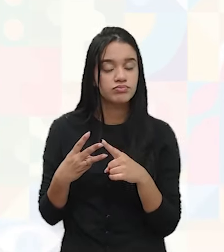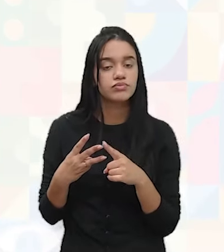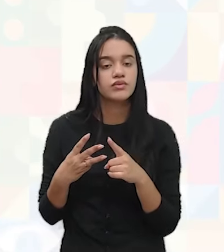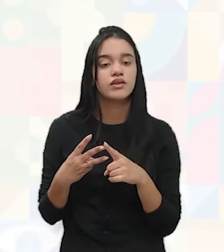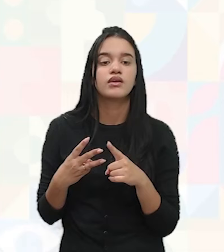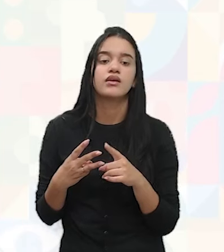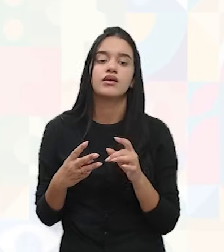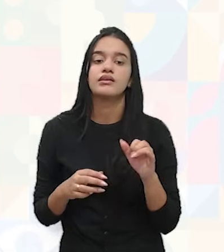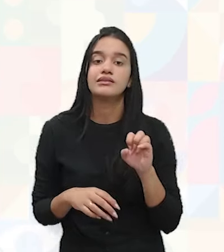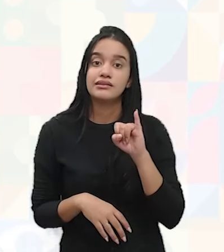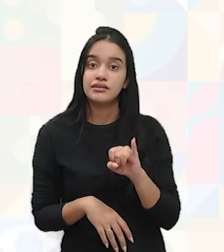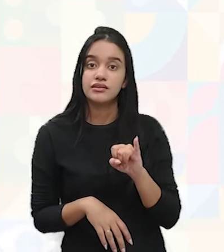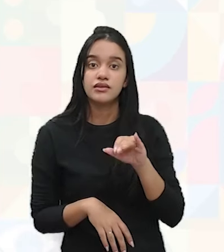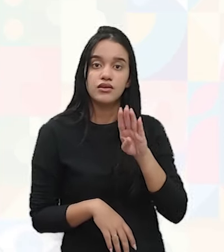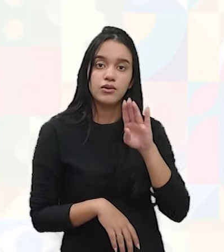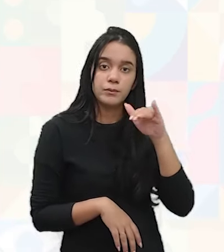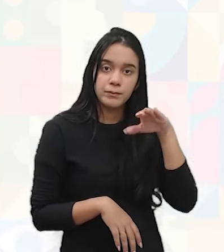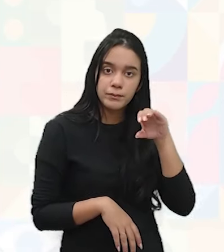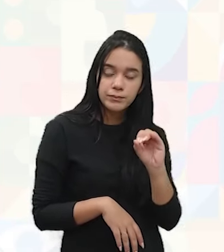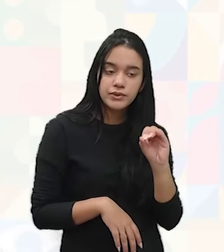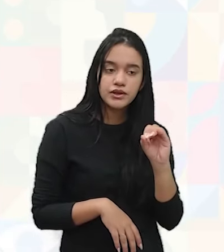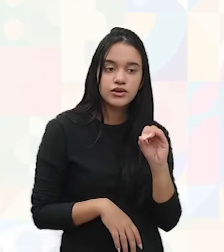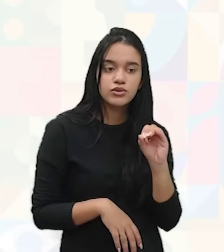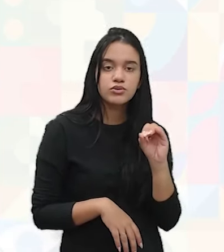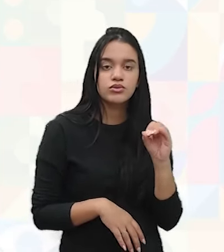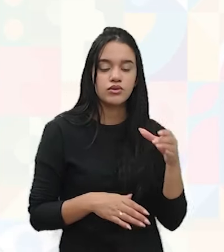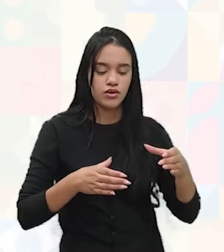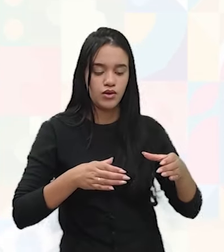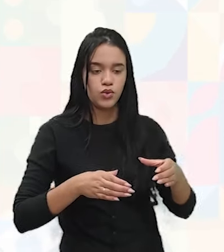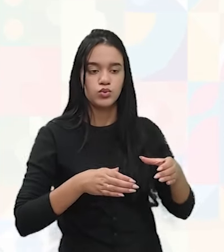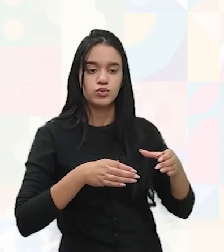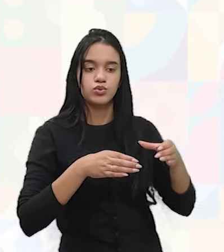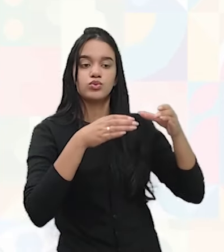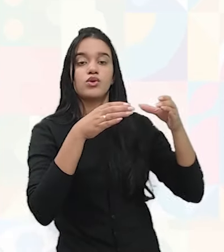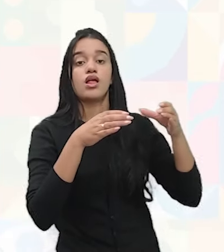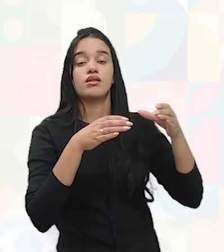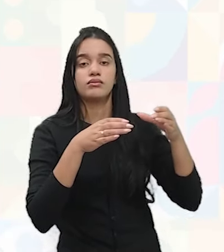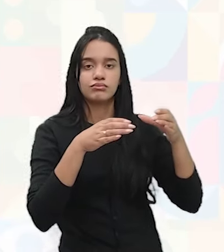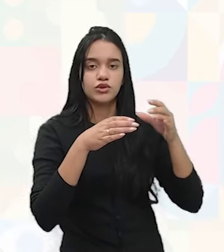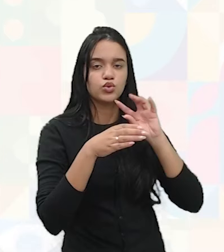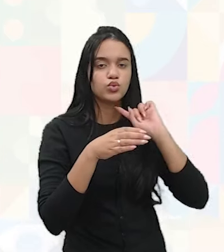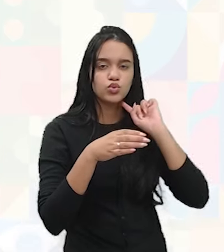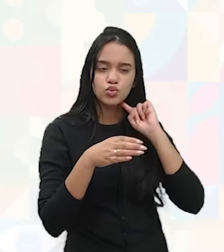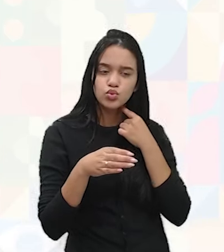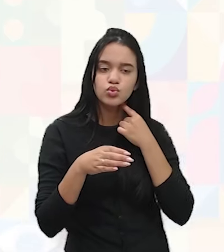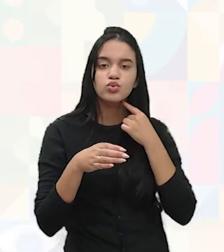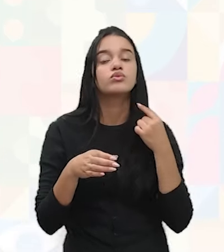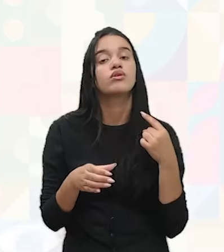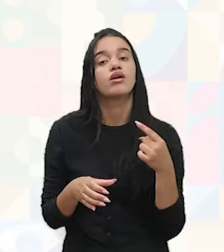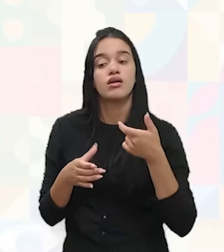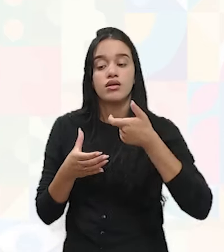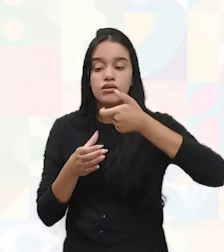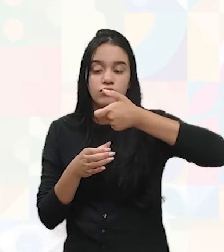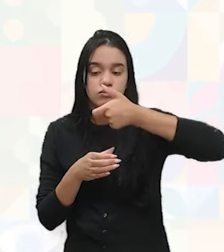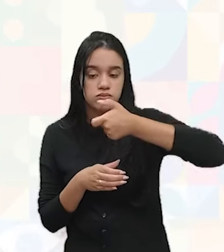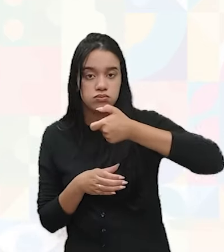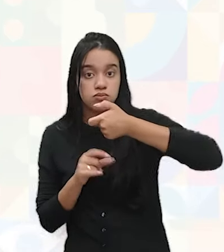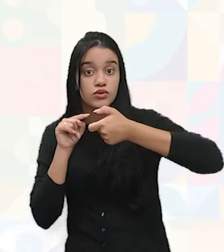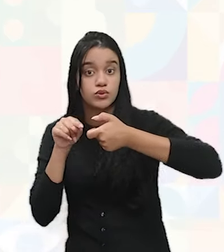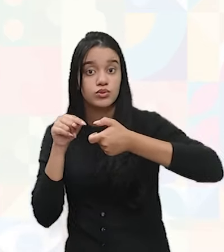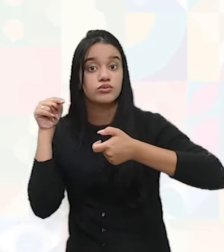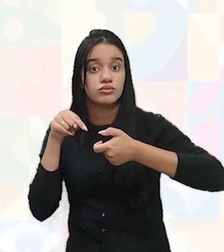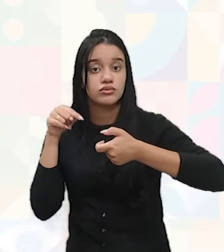está desobstruído da mesma forma que o cilindro ele pode estar totalmente sujo o bico pode estar obstruído